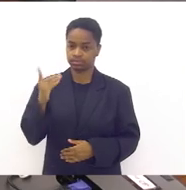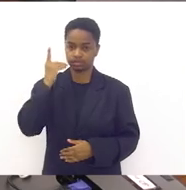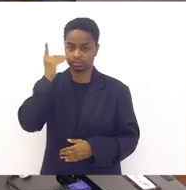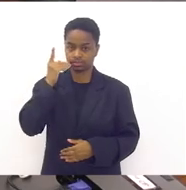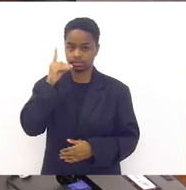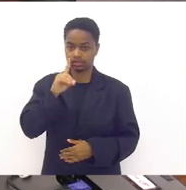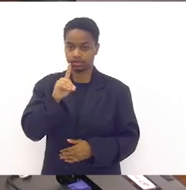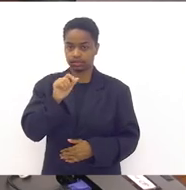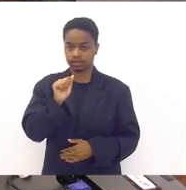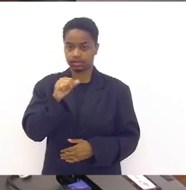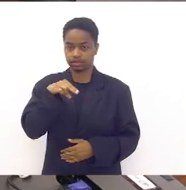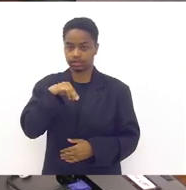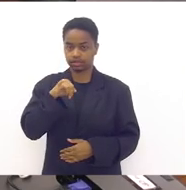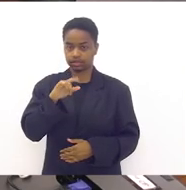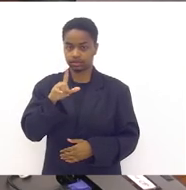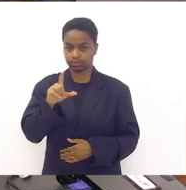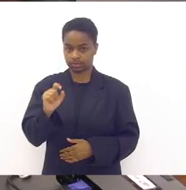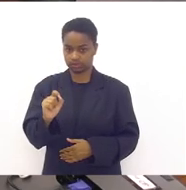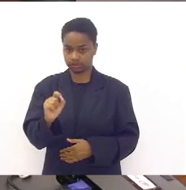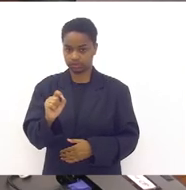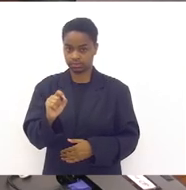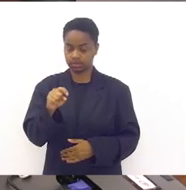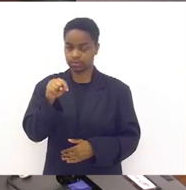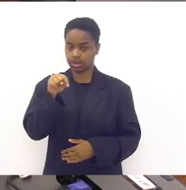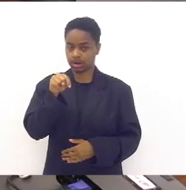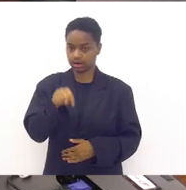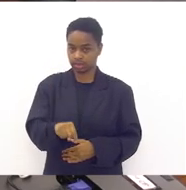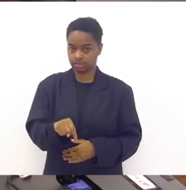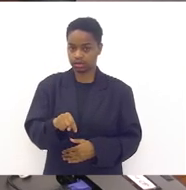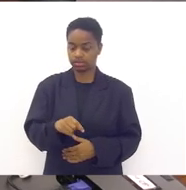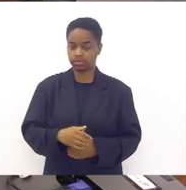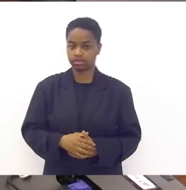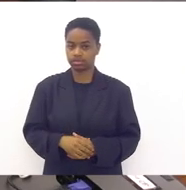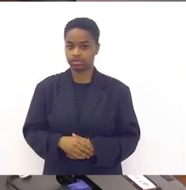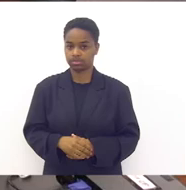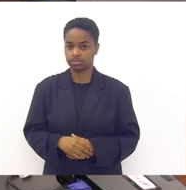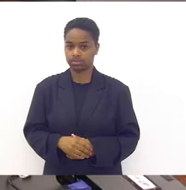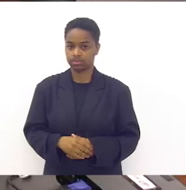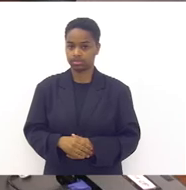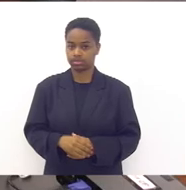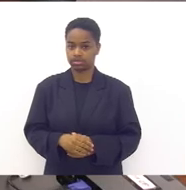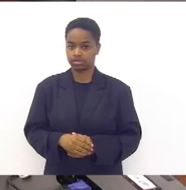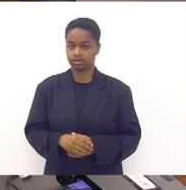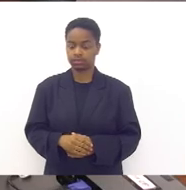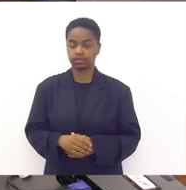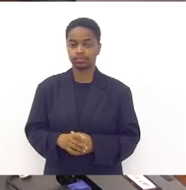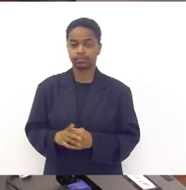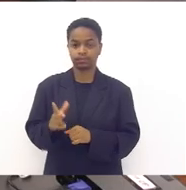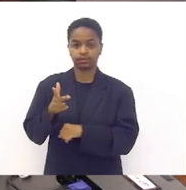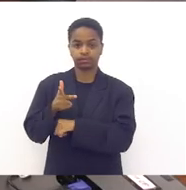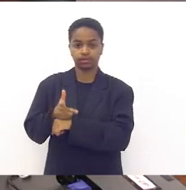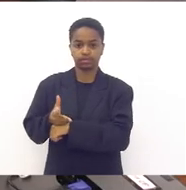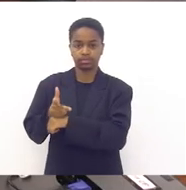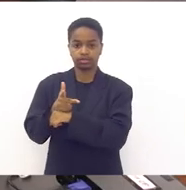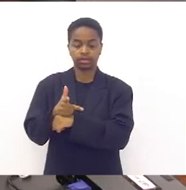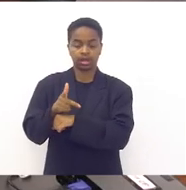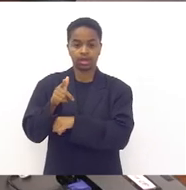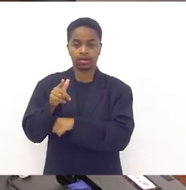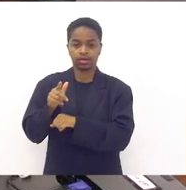o deputado Danilo Forte, aqui, gravando para a TV Alerge, e eu gravei do lado